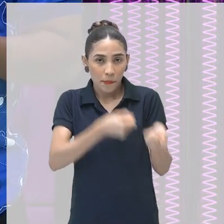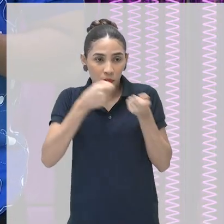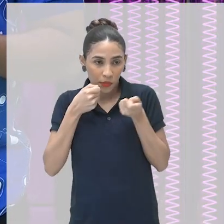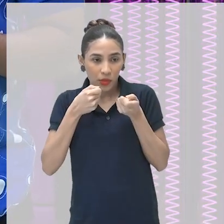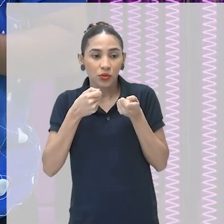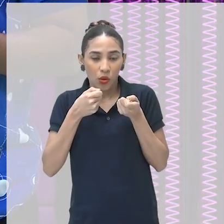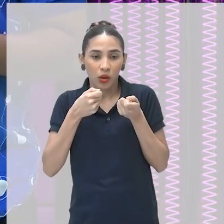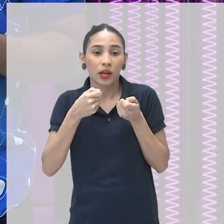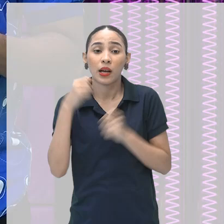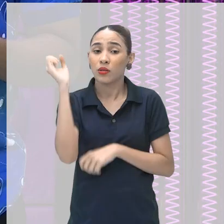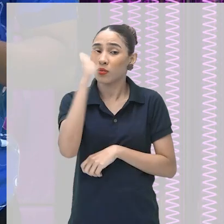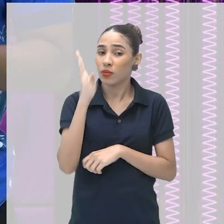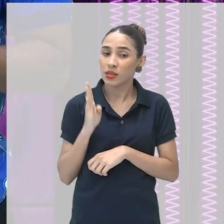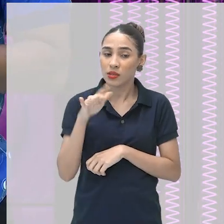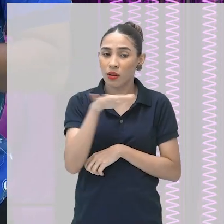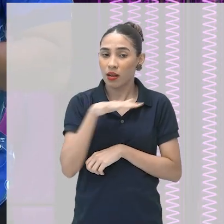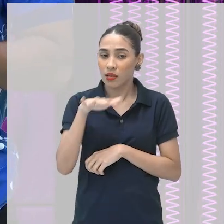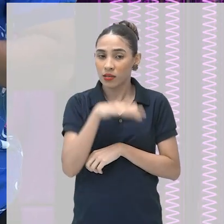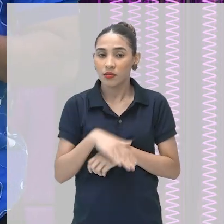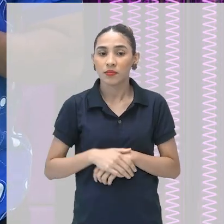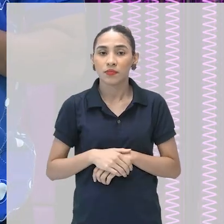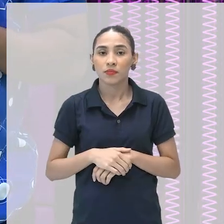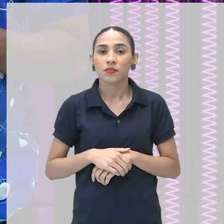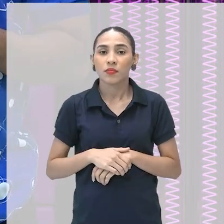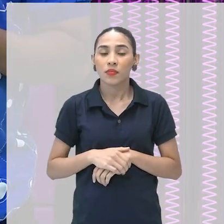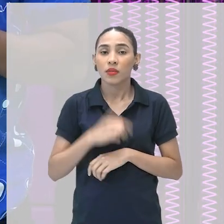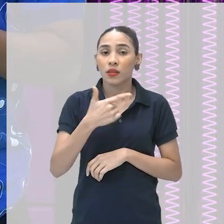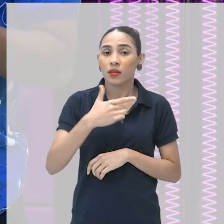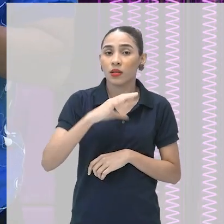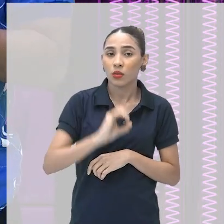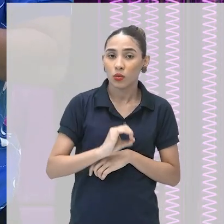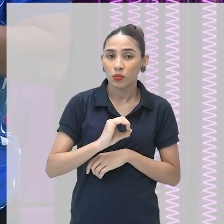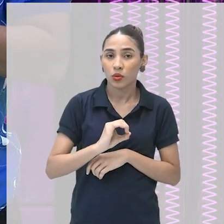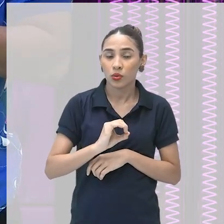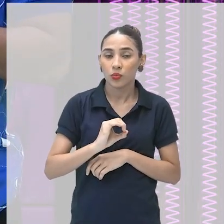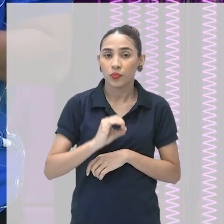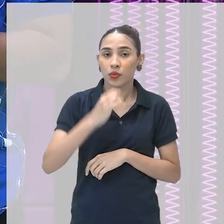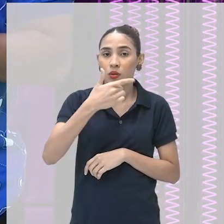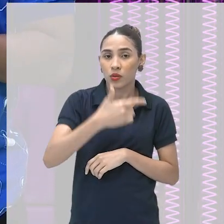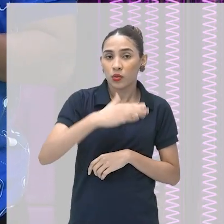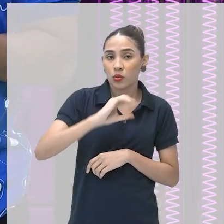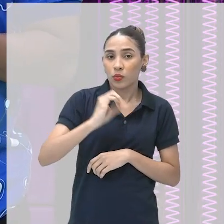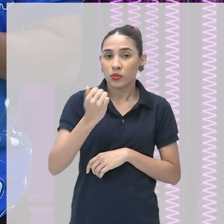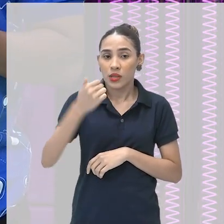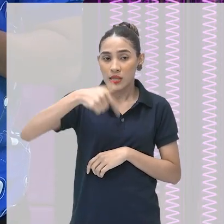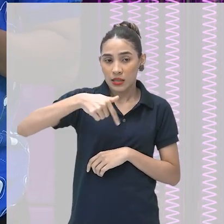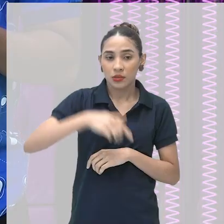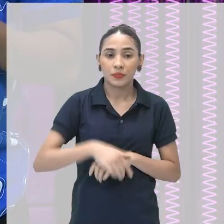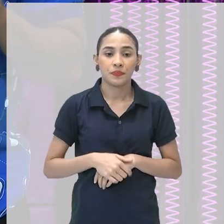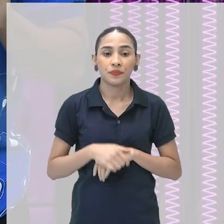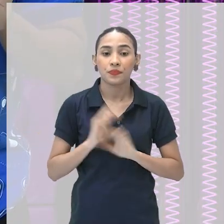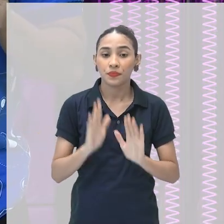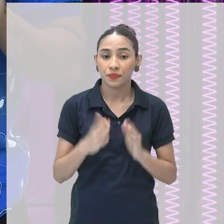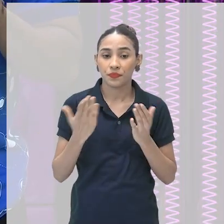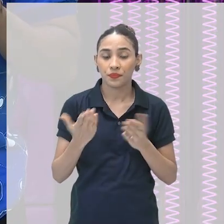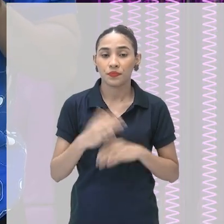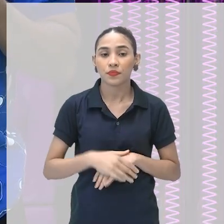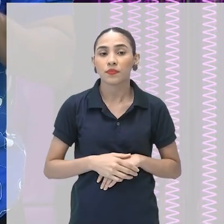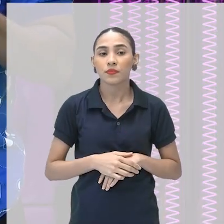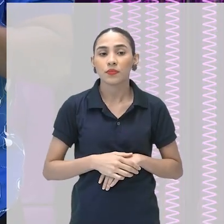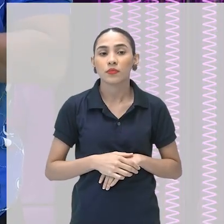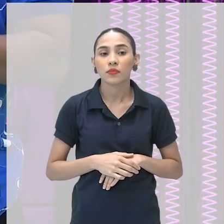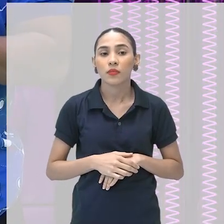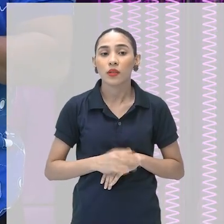no Brasil por região na safra de 2020. 2017. Então,